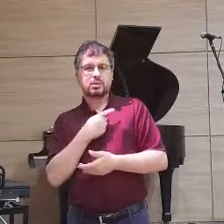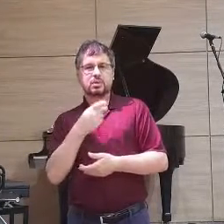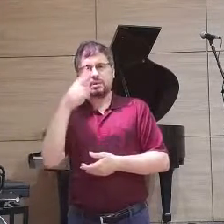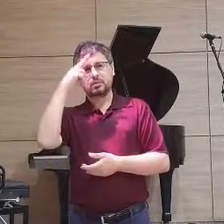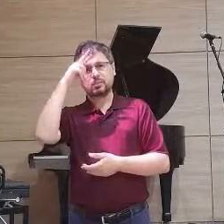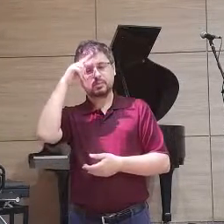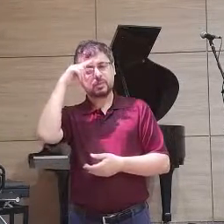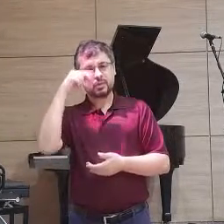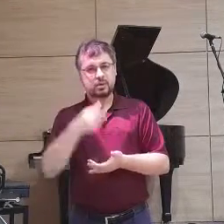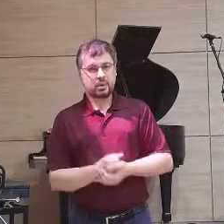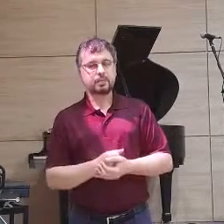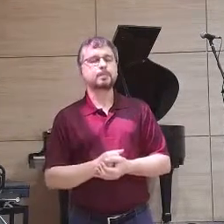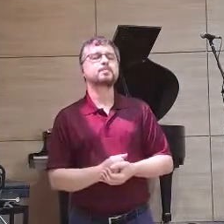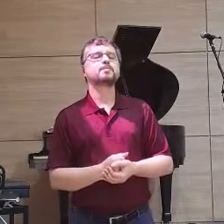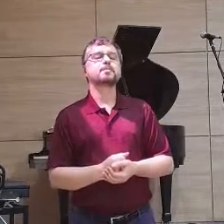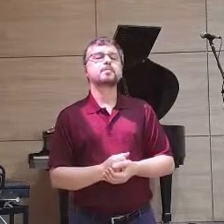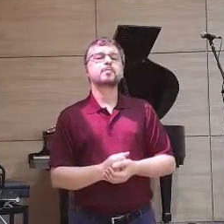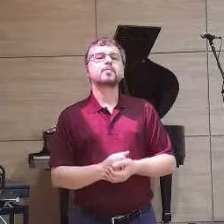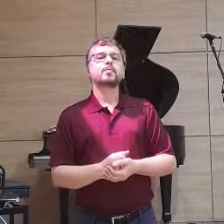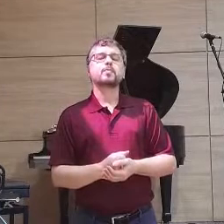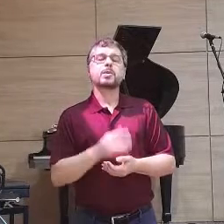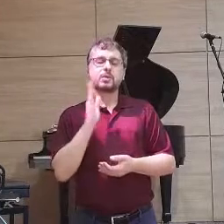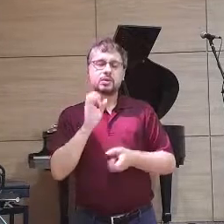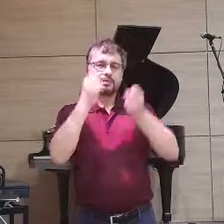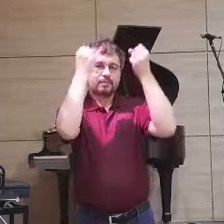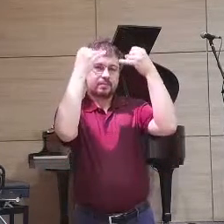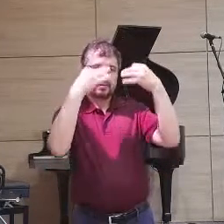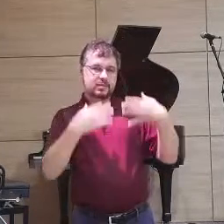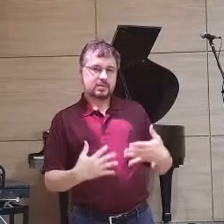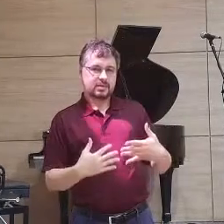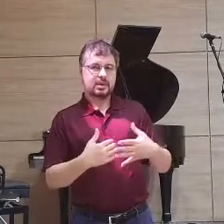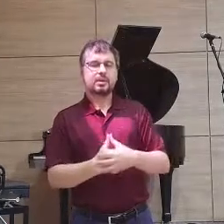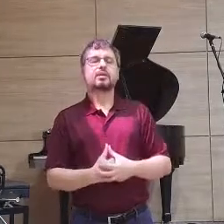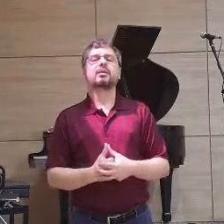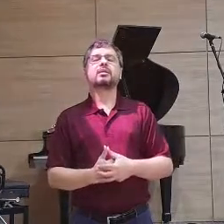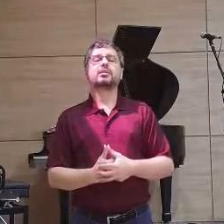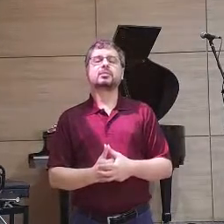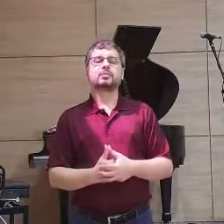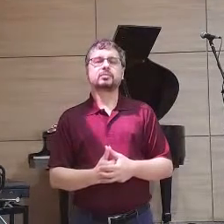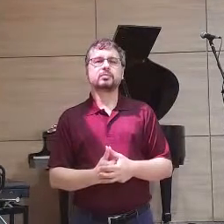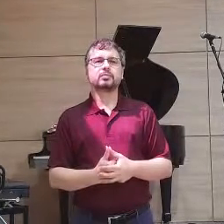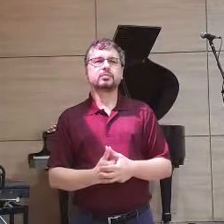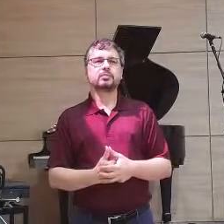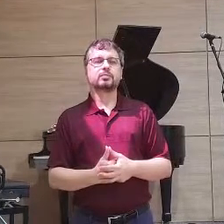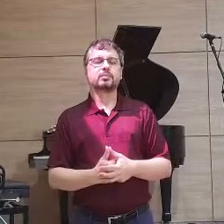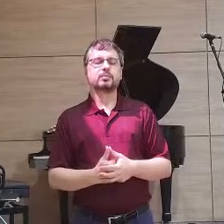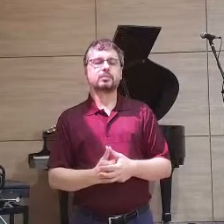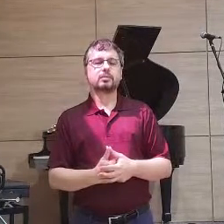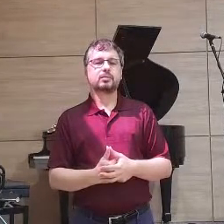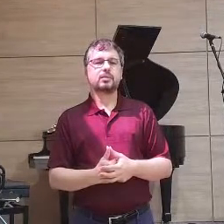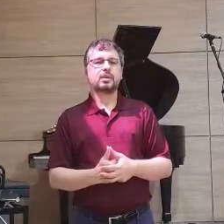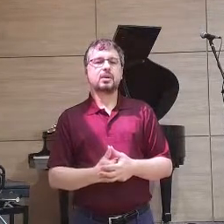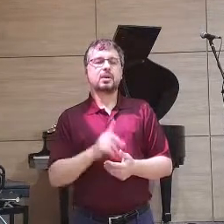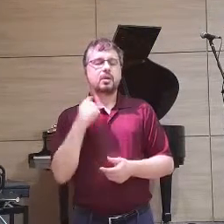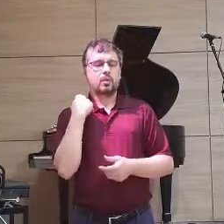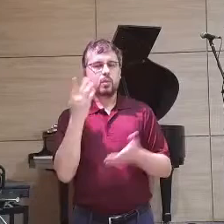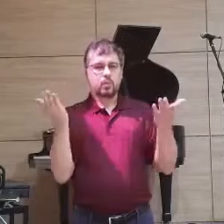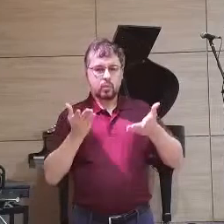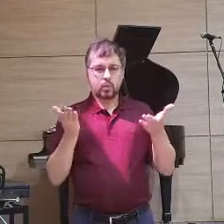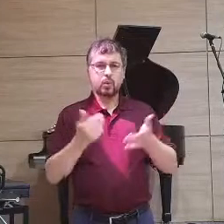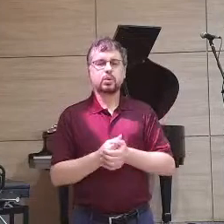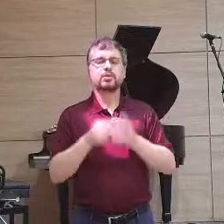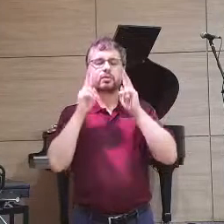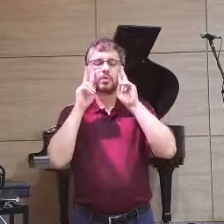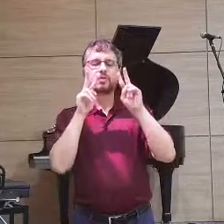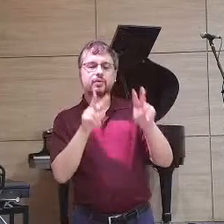então tido isso como o prolegômeno não é que eu costumo dizer que a introdução da introdução essa introdução mais dilatada nós vamos hoje